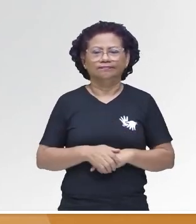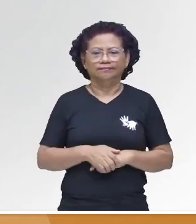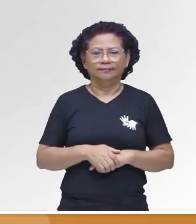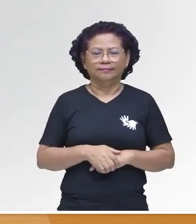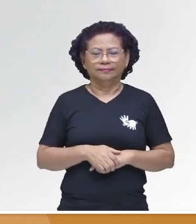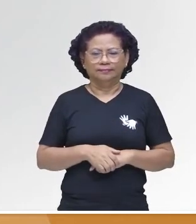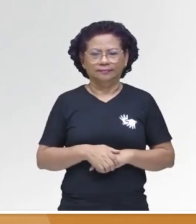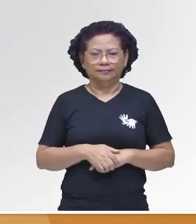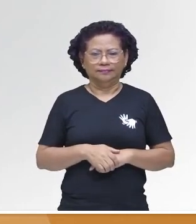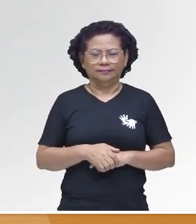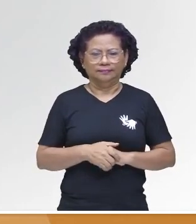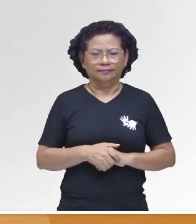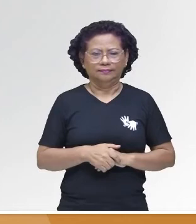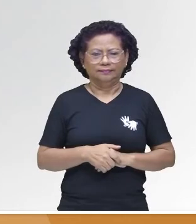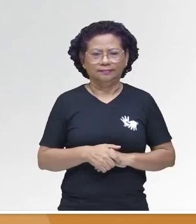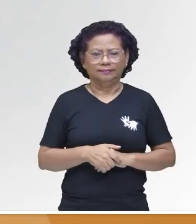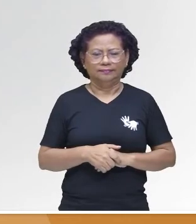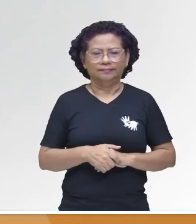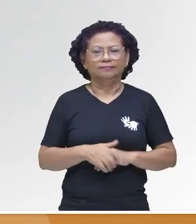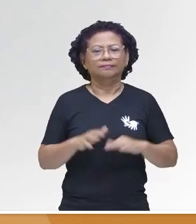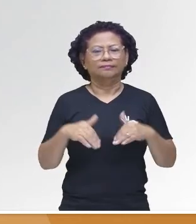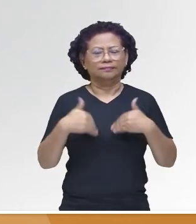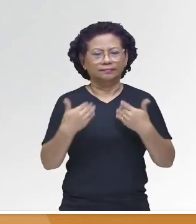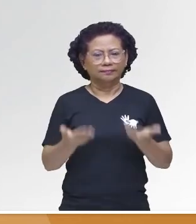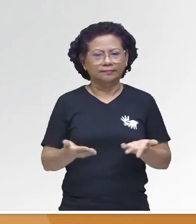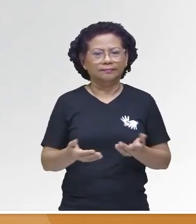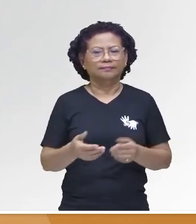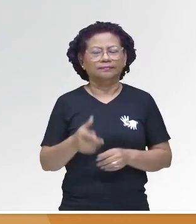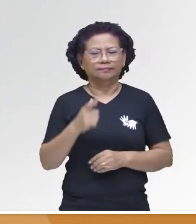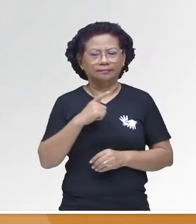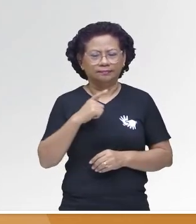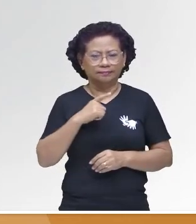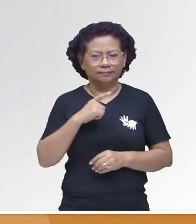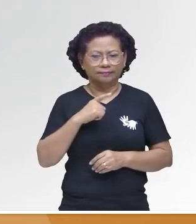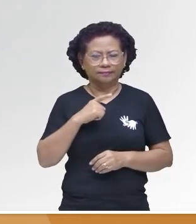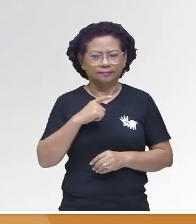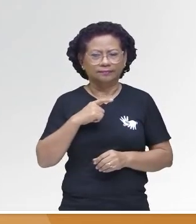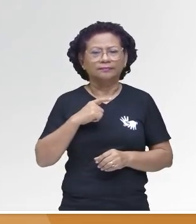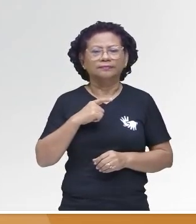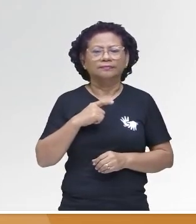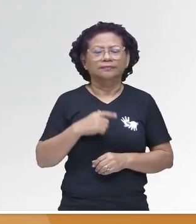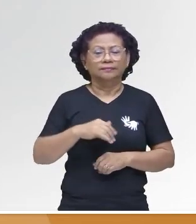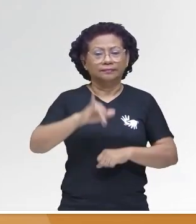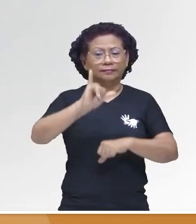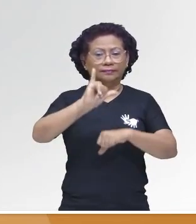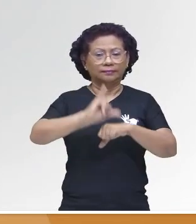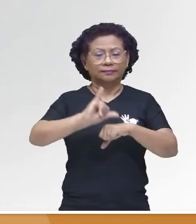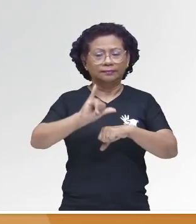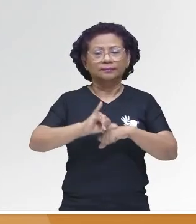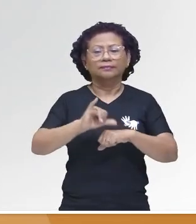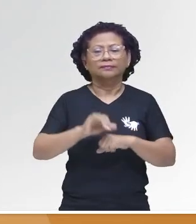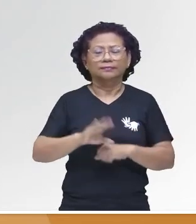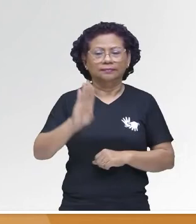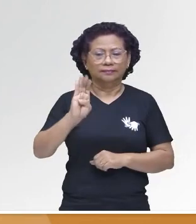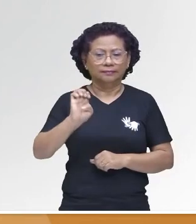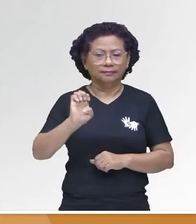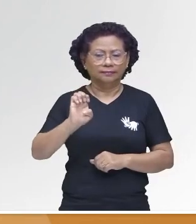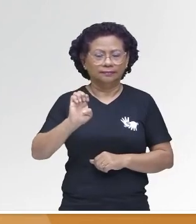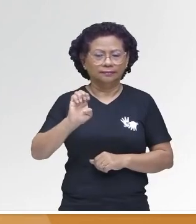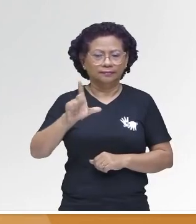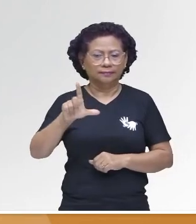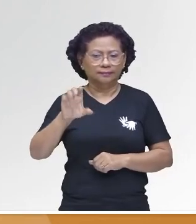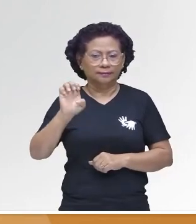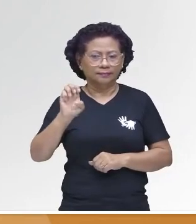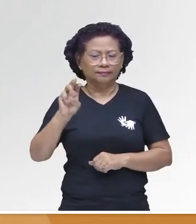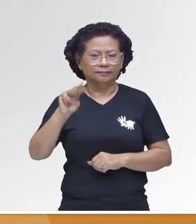muitas décadas depois. Então nós temos aqui a cidade de Belém sendo destruída, né, por